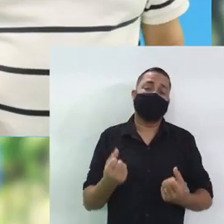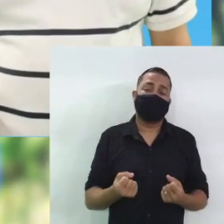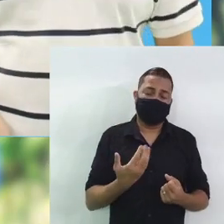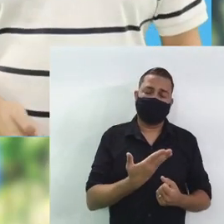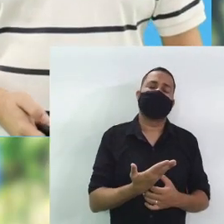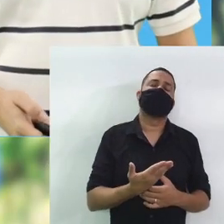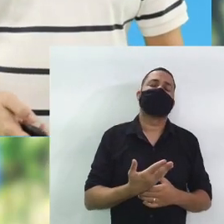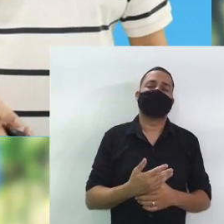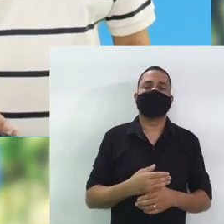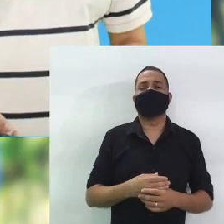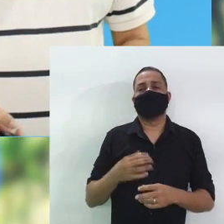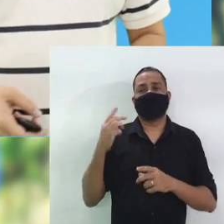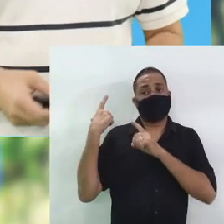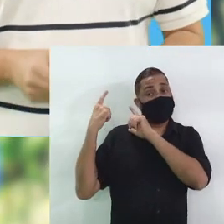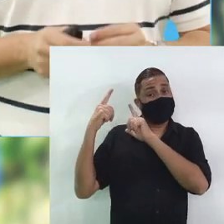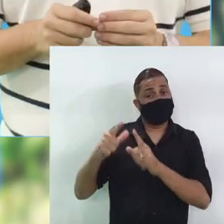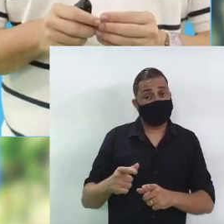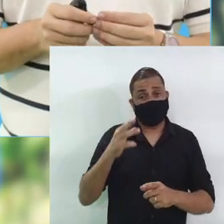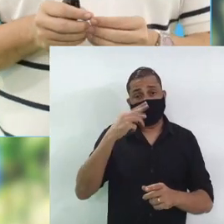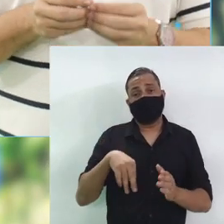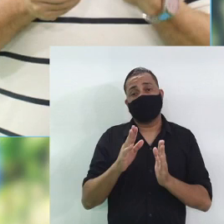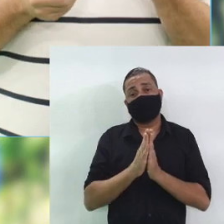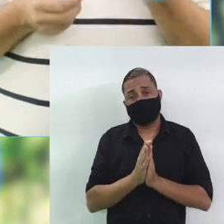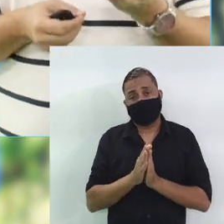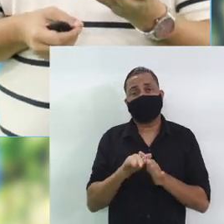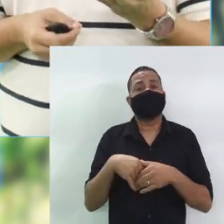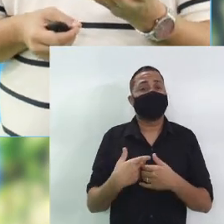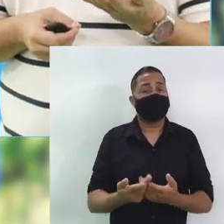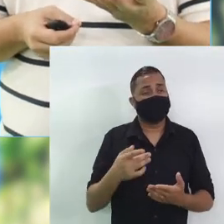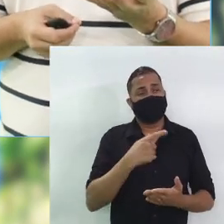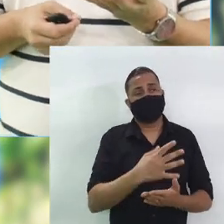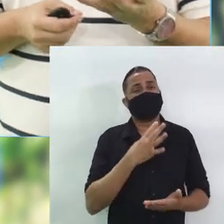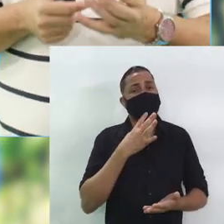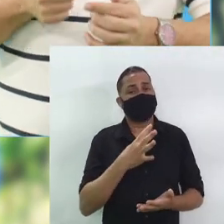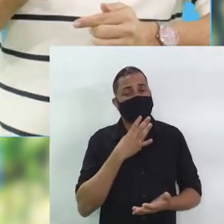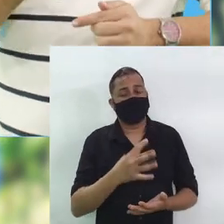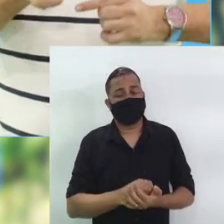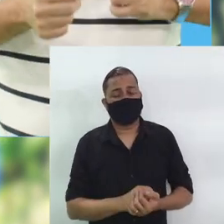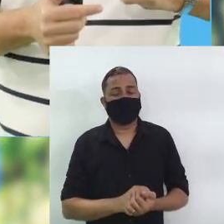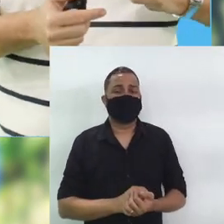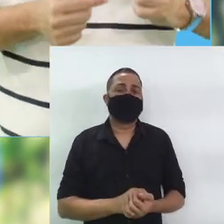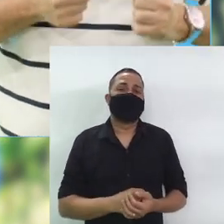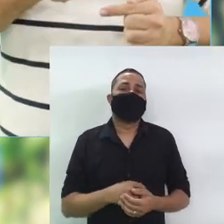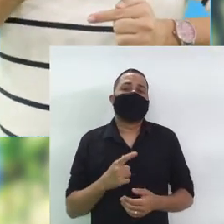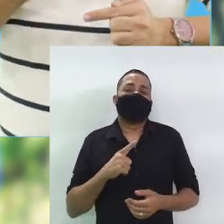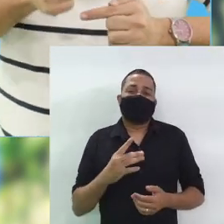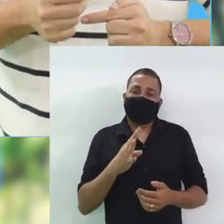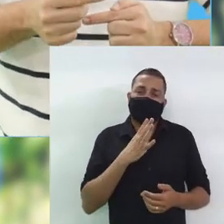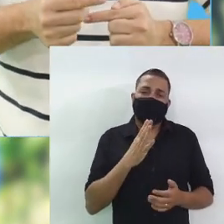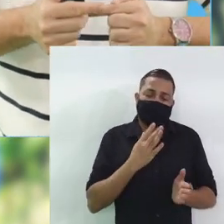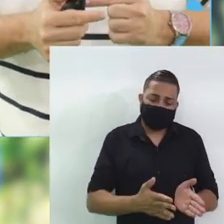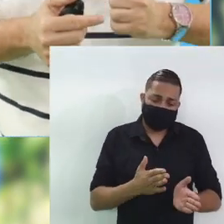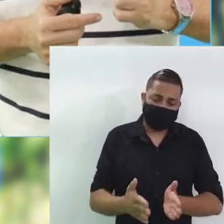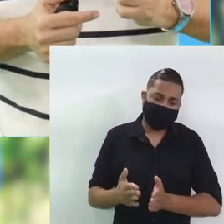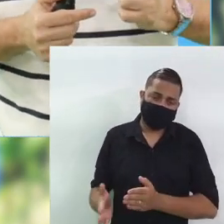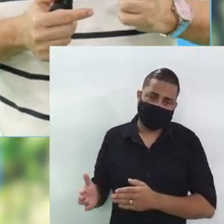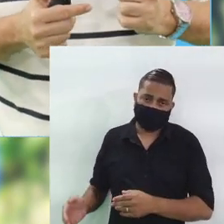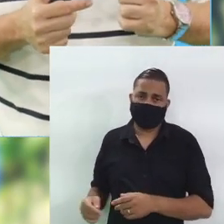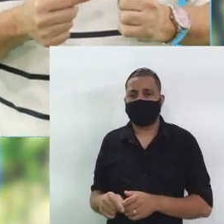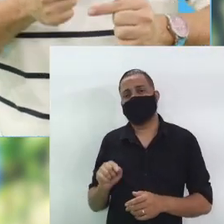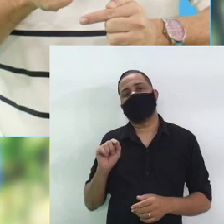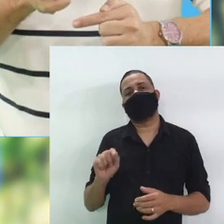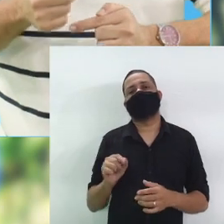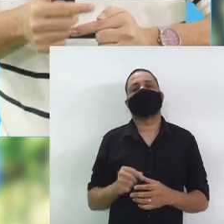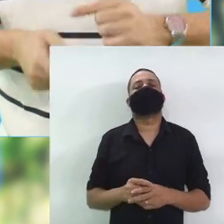dessa tradição religiosa. Então vejam só, esse conhecer. Então nós estamos conhecendo os passos, os